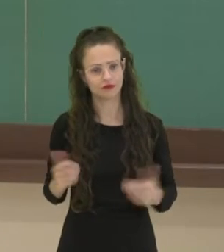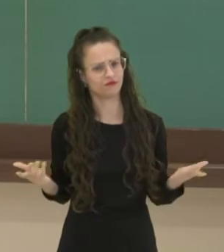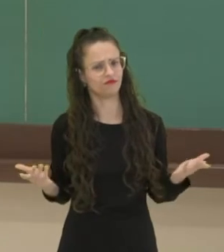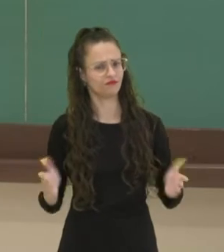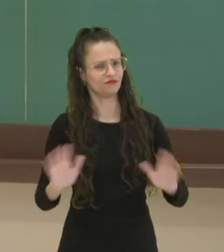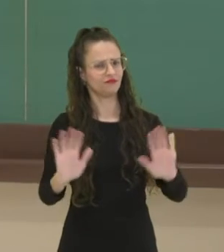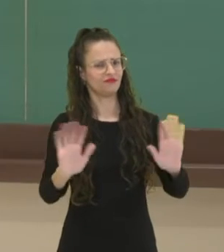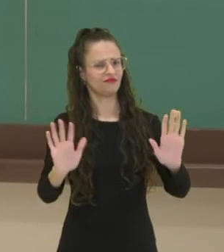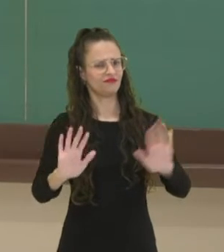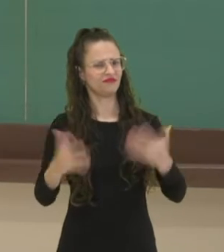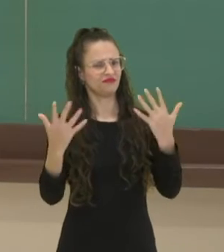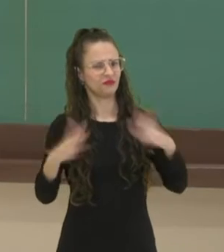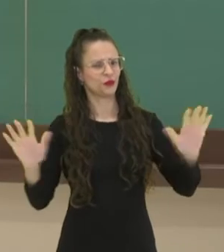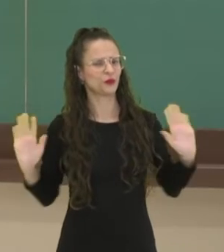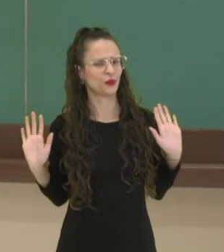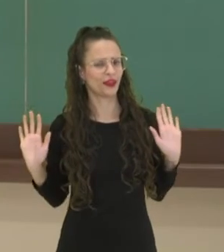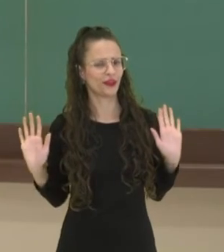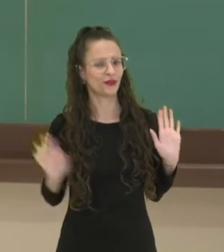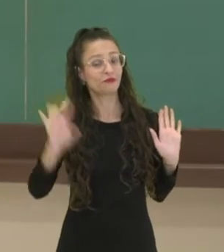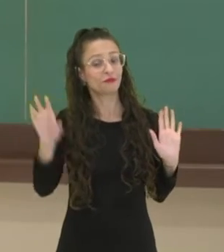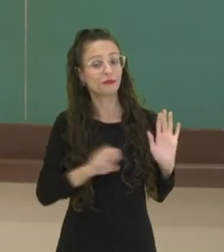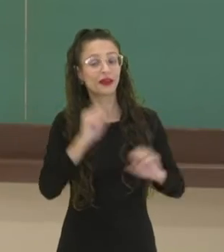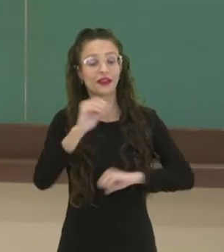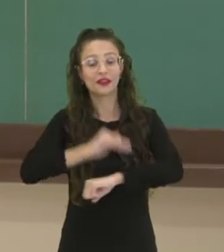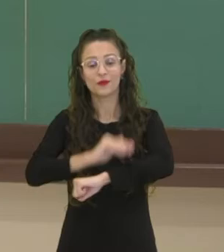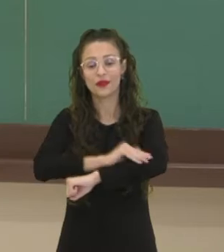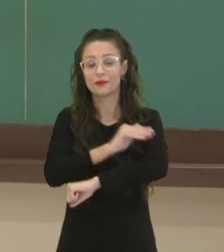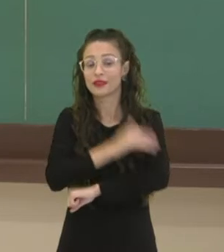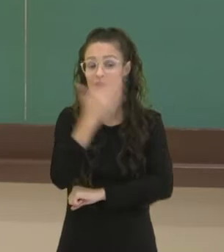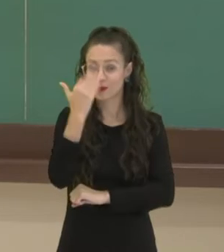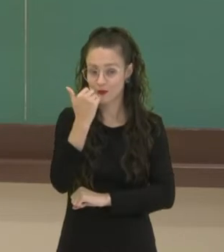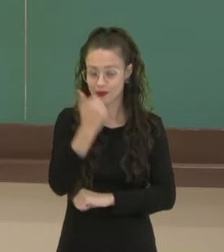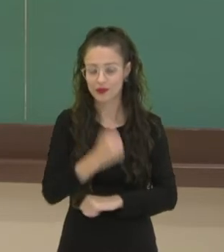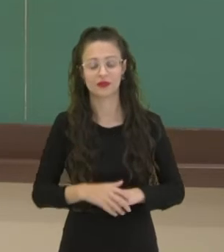Nem morta. E ela acaba por jantar a rã.